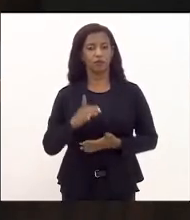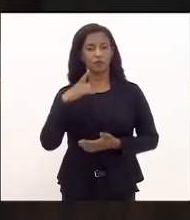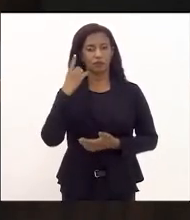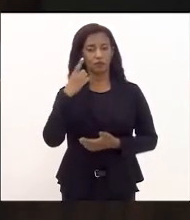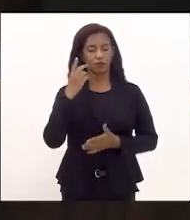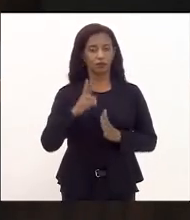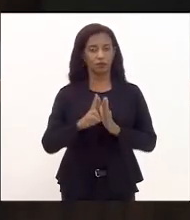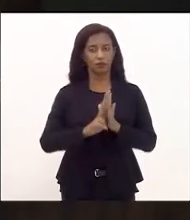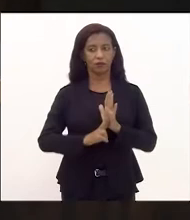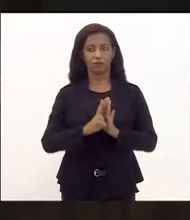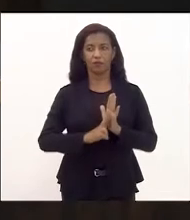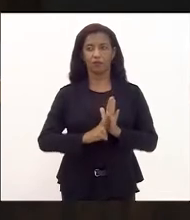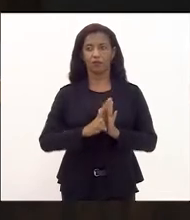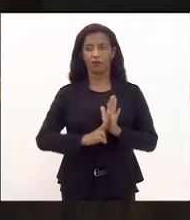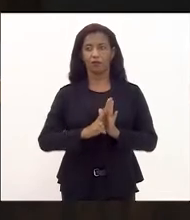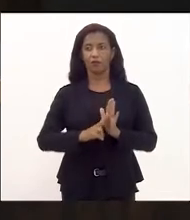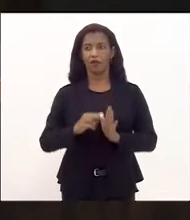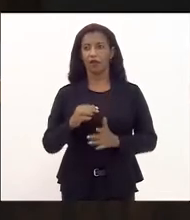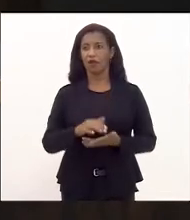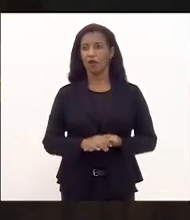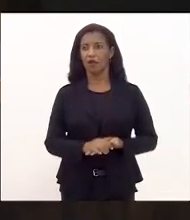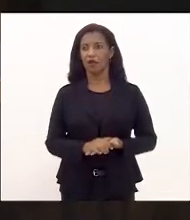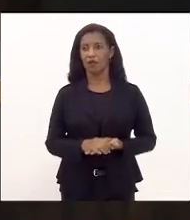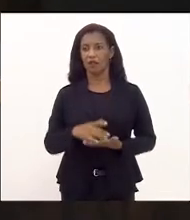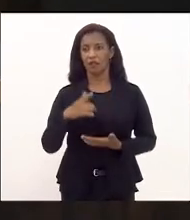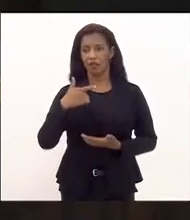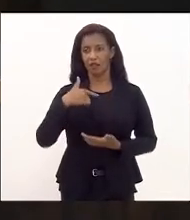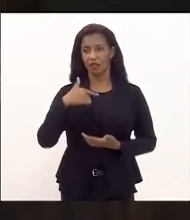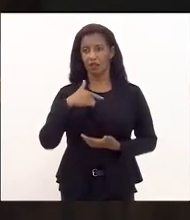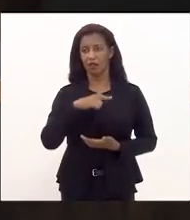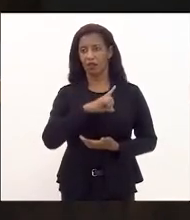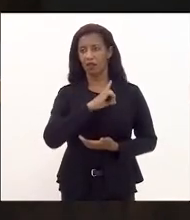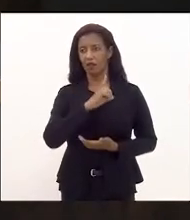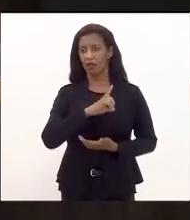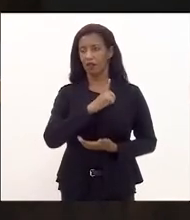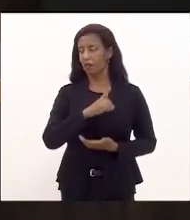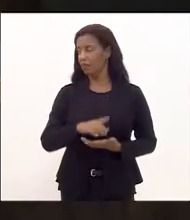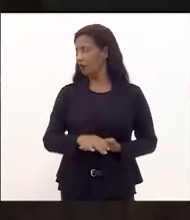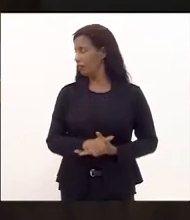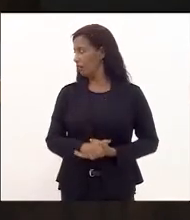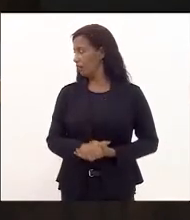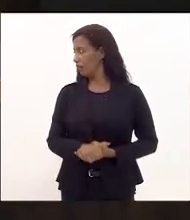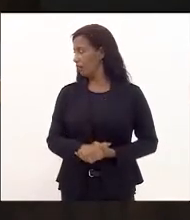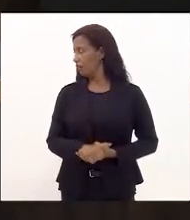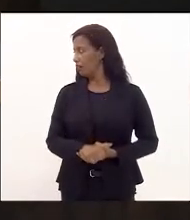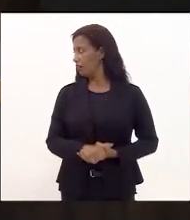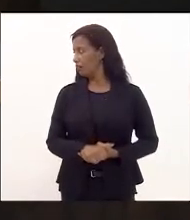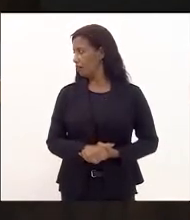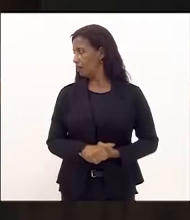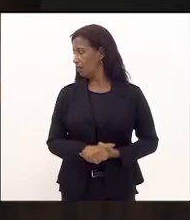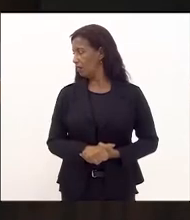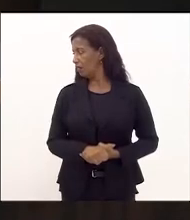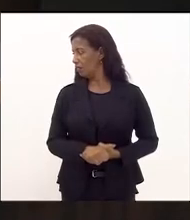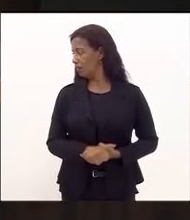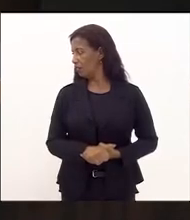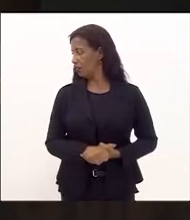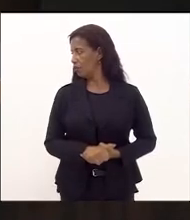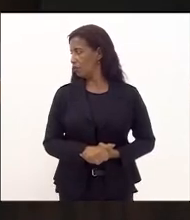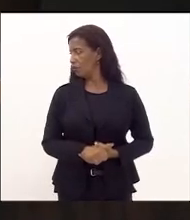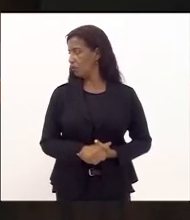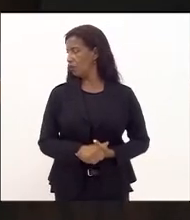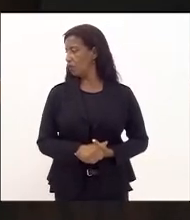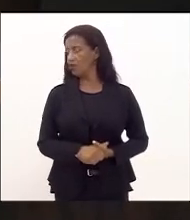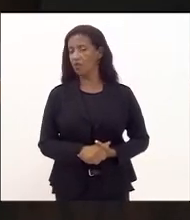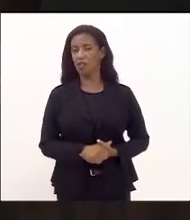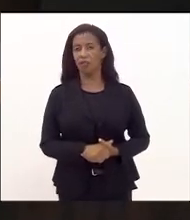Deputados relatores, Márcio Pacheco, Marta Rocha, Luiz Paulo e Márcio Canella. Pendendo de pareceres das comissões de Constituição e Justiça, de